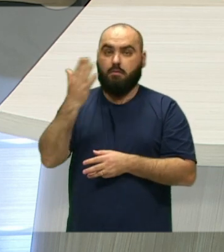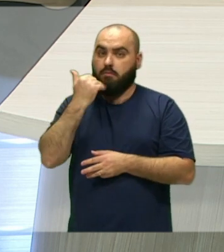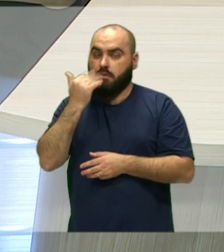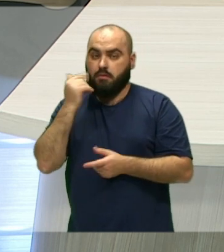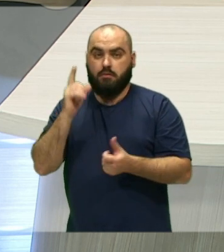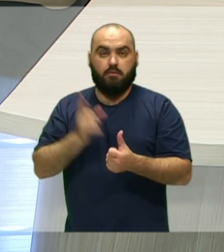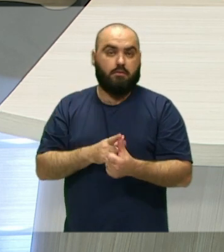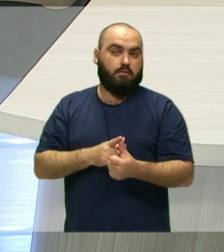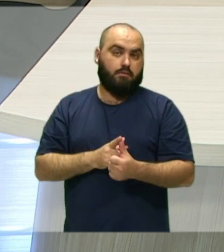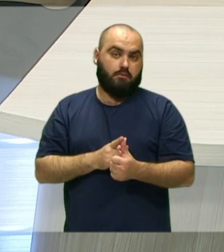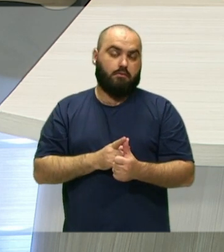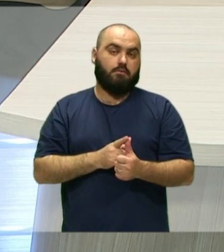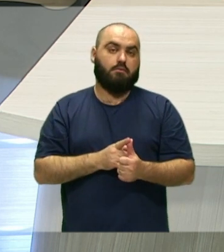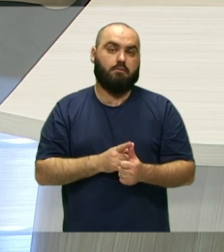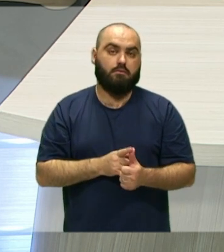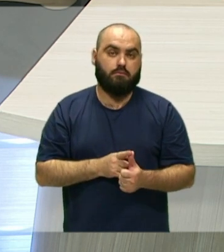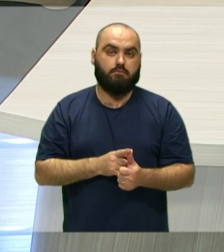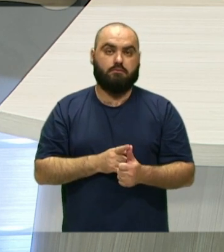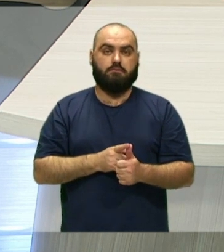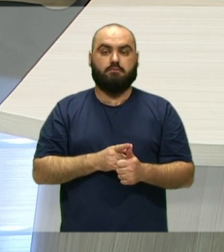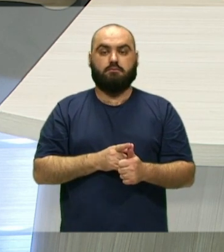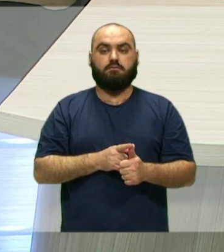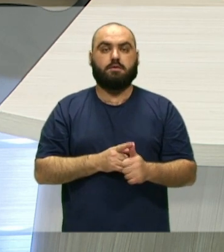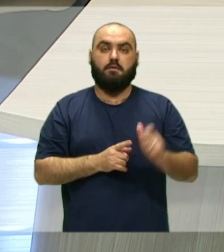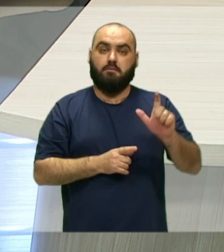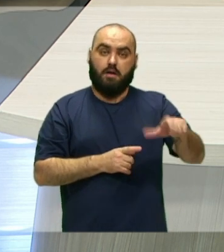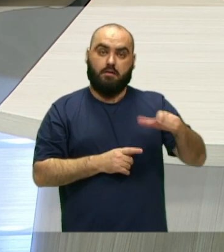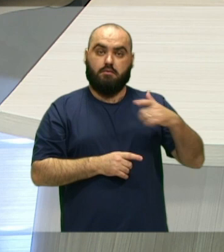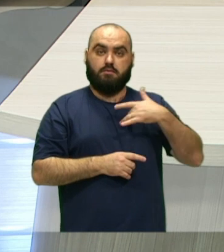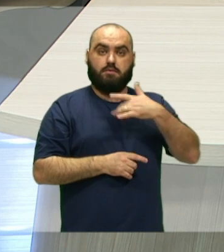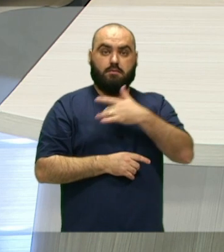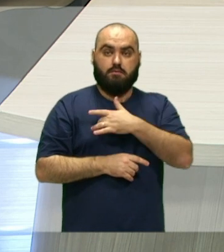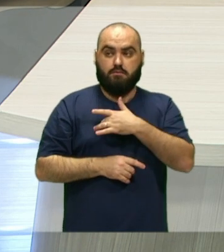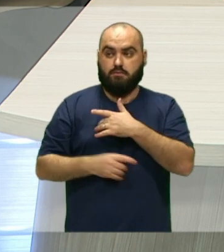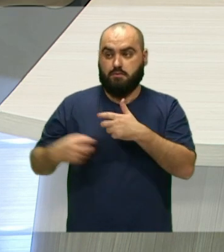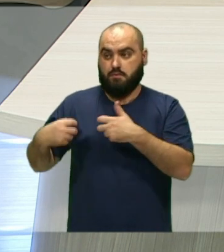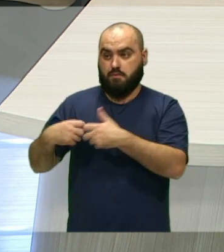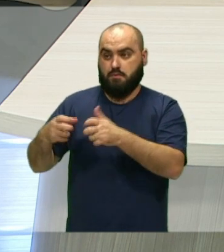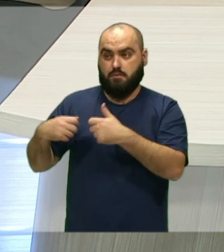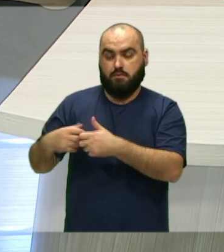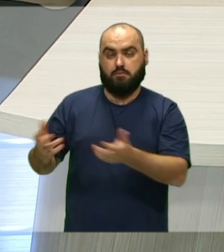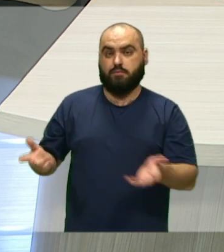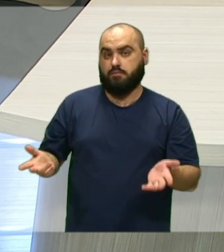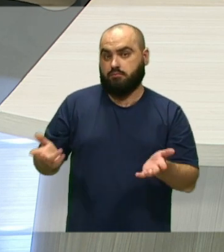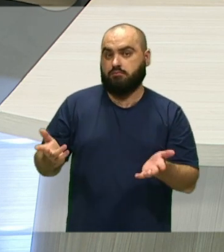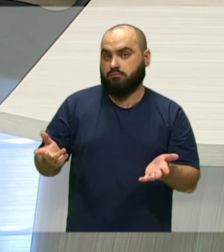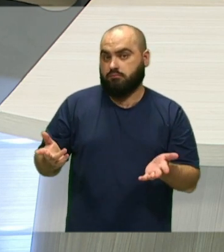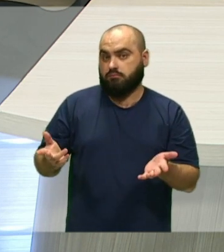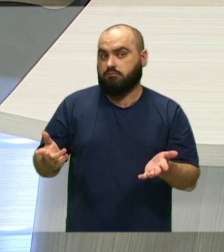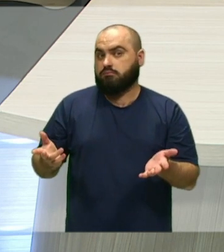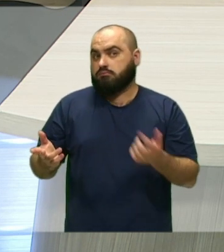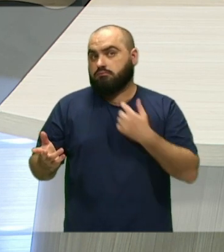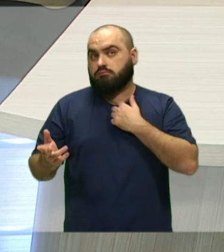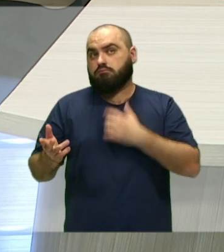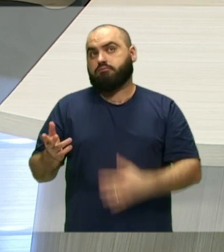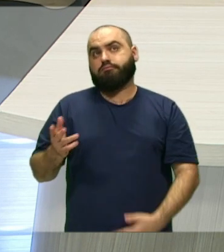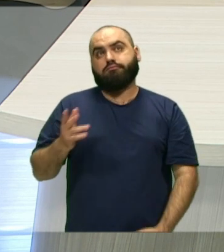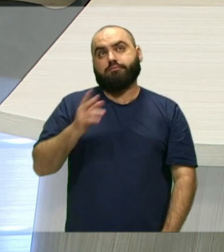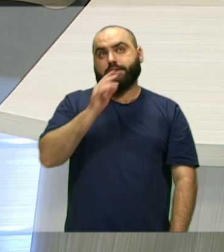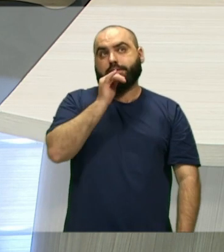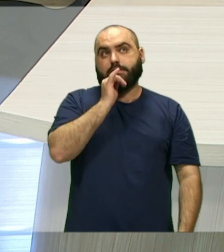eh a vale saúde transporte né por lei a não ser claro que assim ah